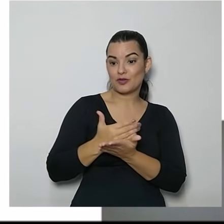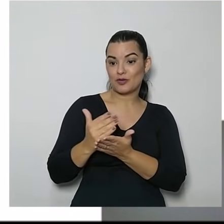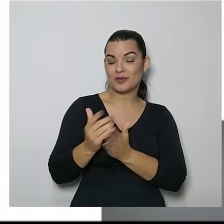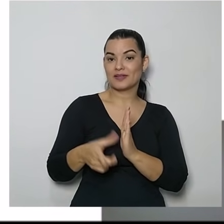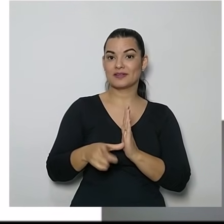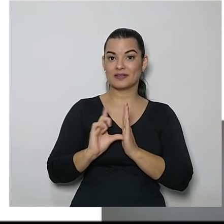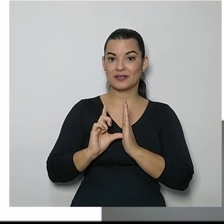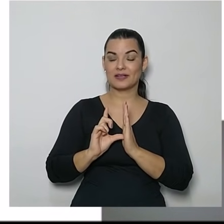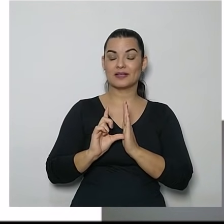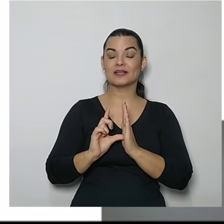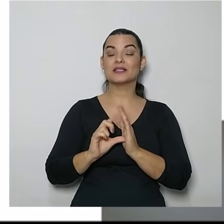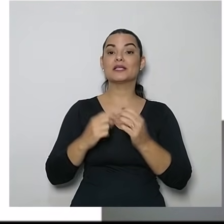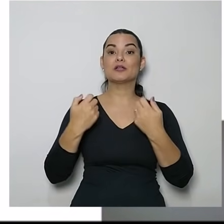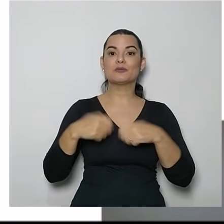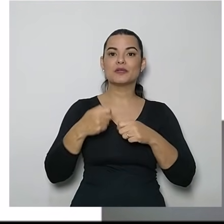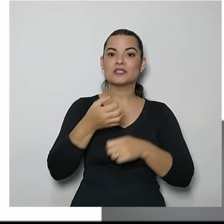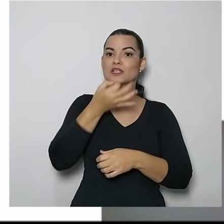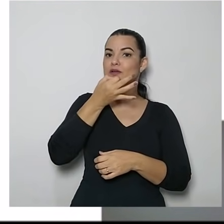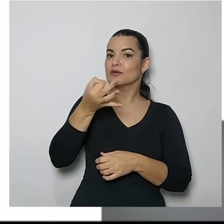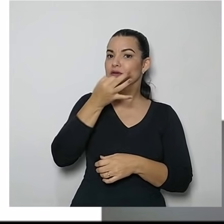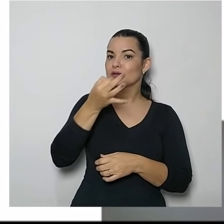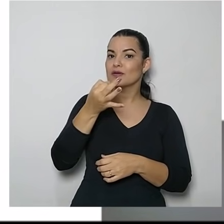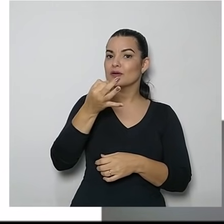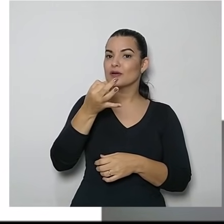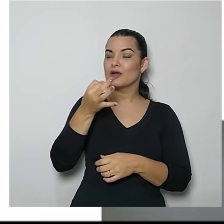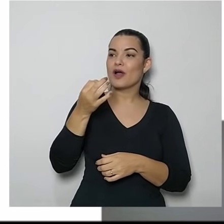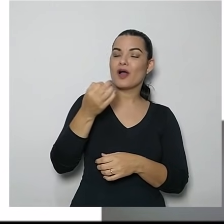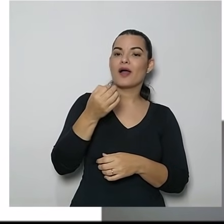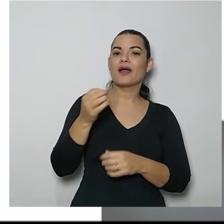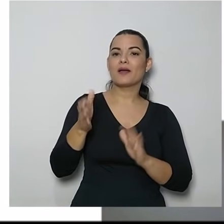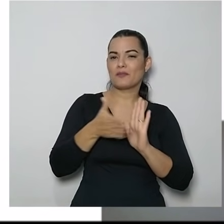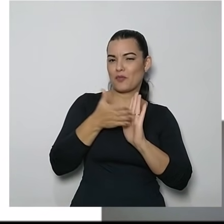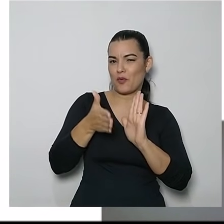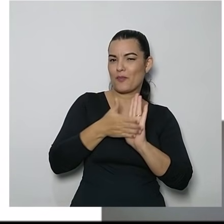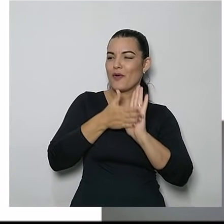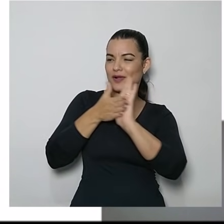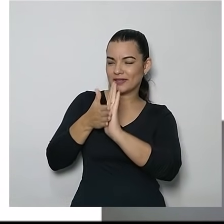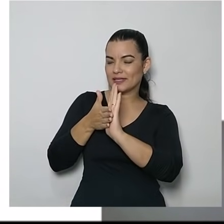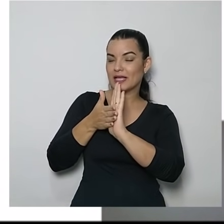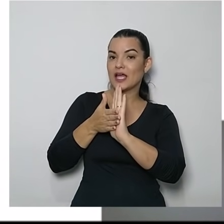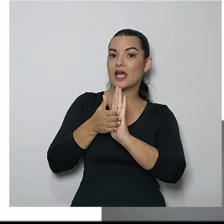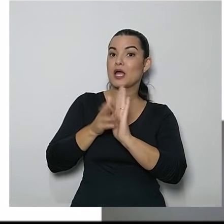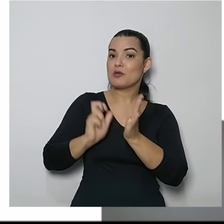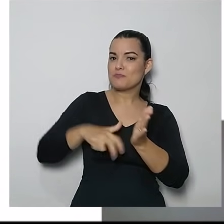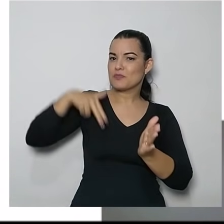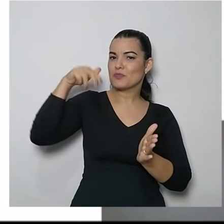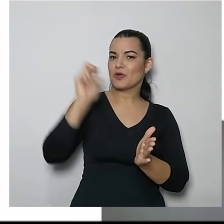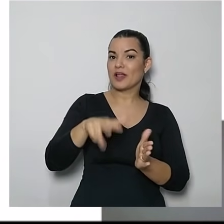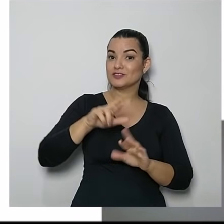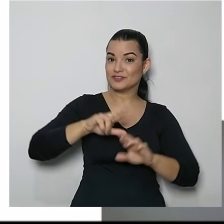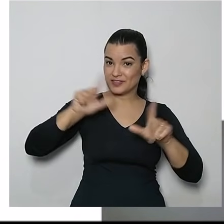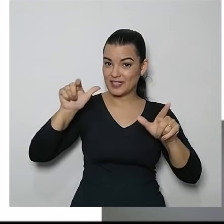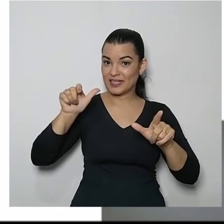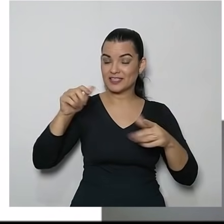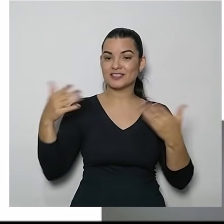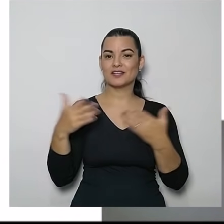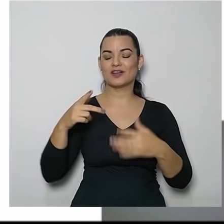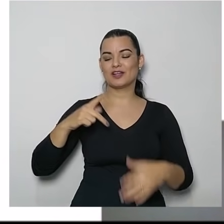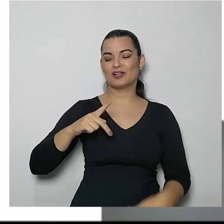saltar, deverá propor uma nova forma de saltar. Agora, picotinho de